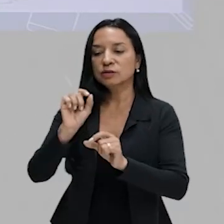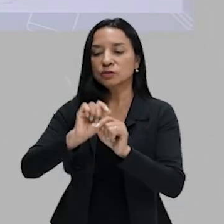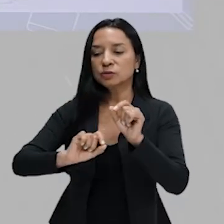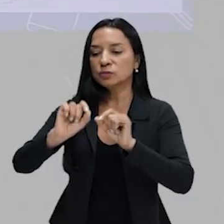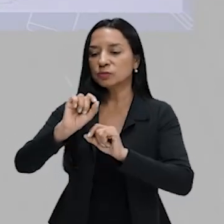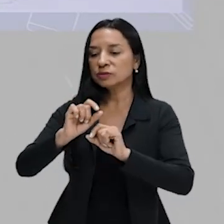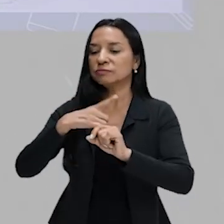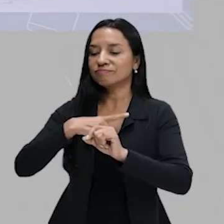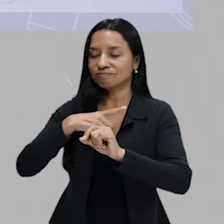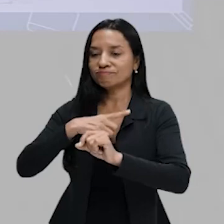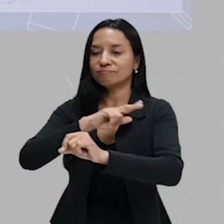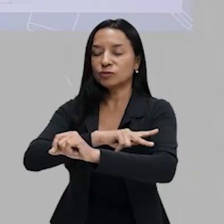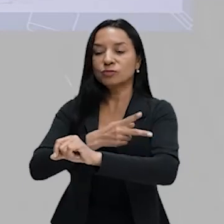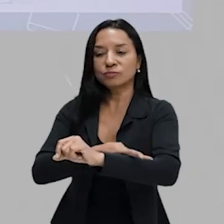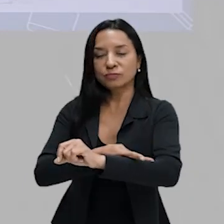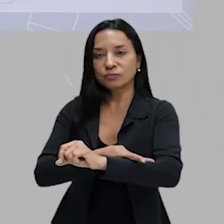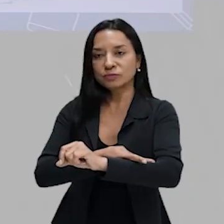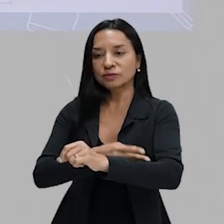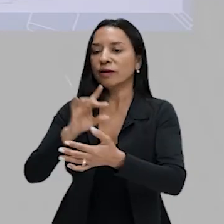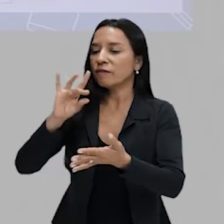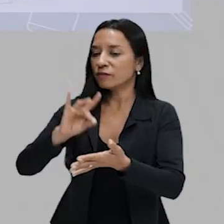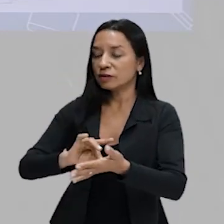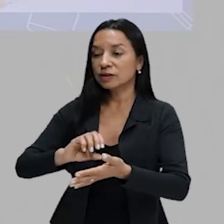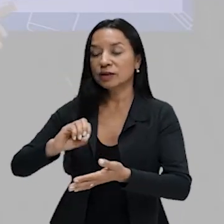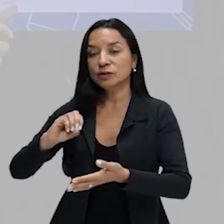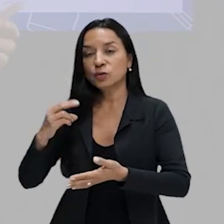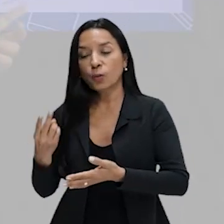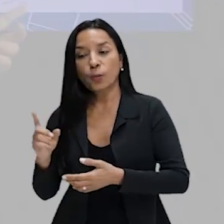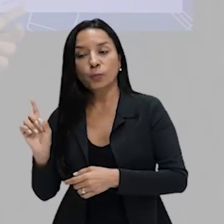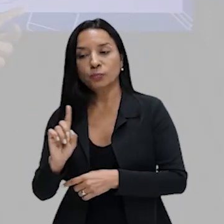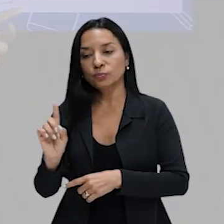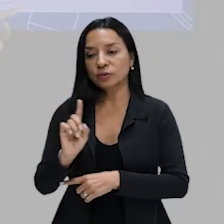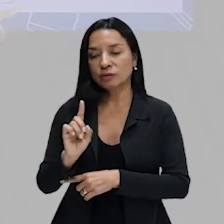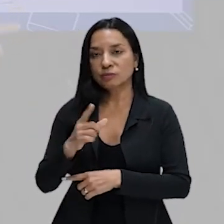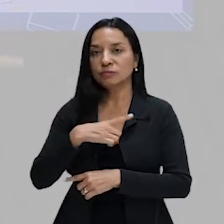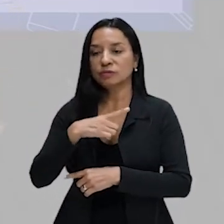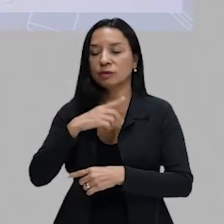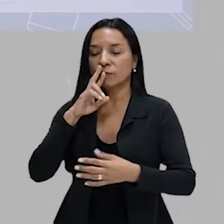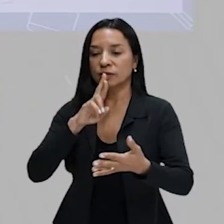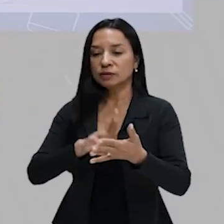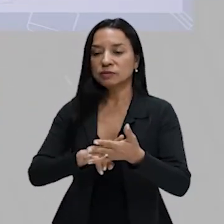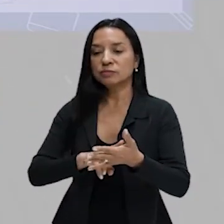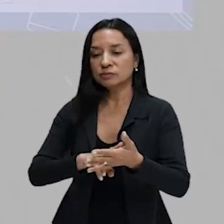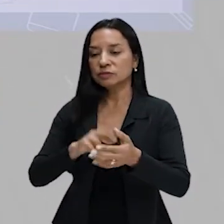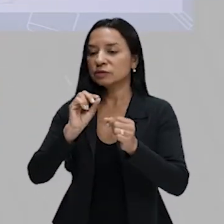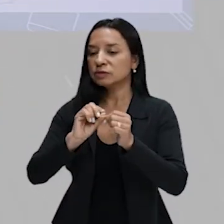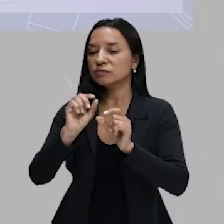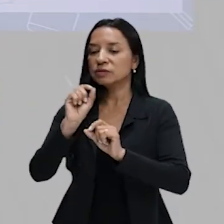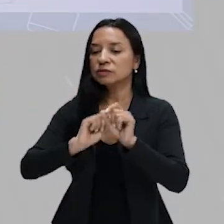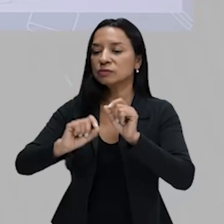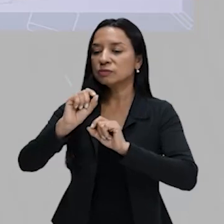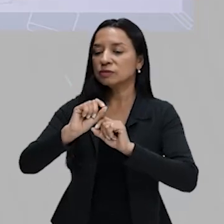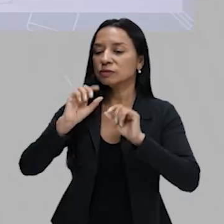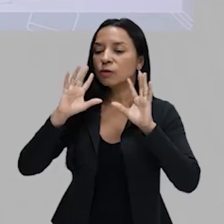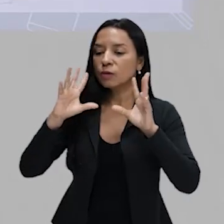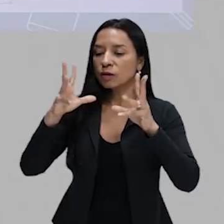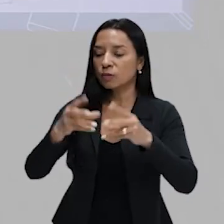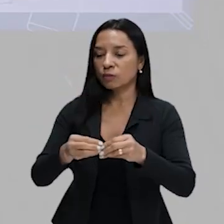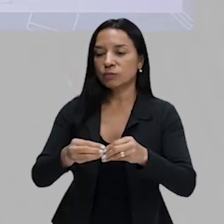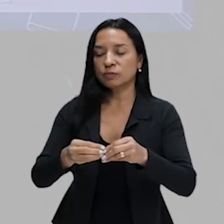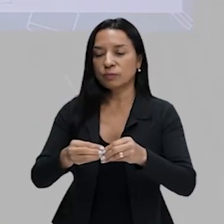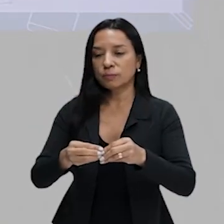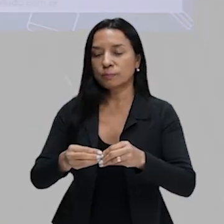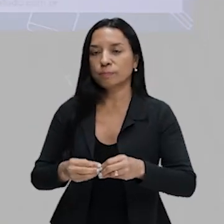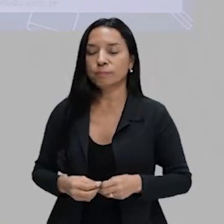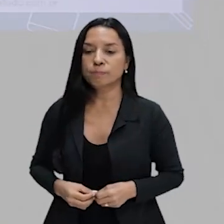como hipótese, se é verdade ou não. E aí ele obteve um resultado que faz com que ele tenha uma conclusão, tá